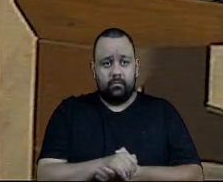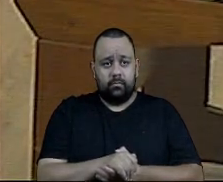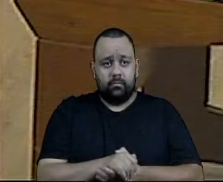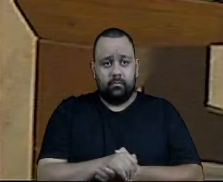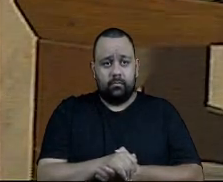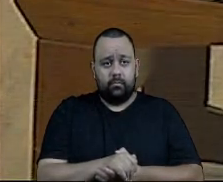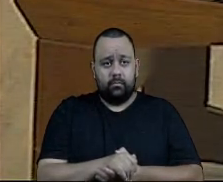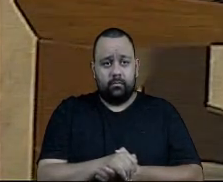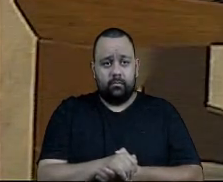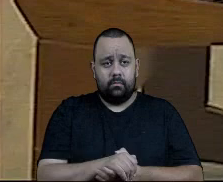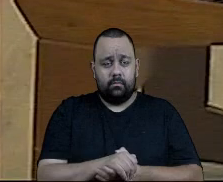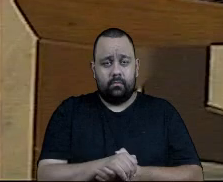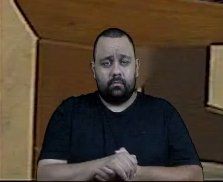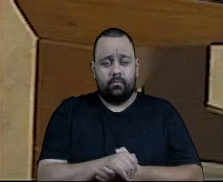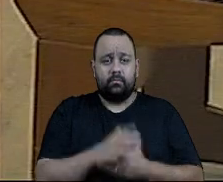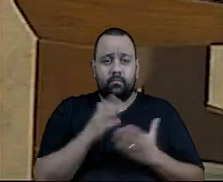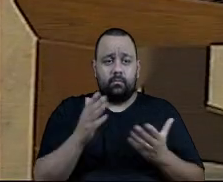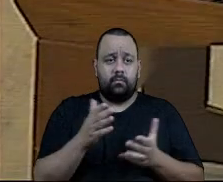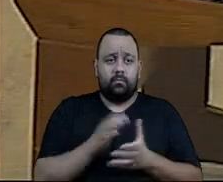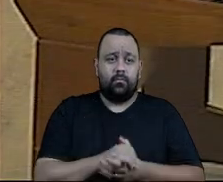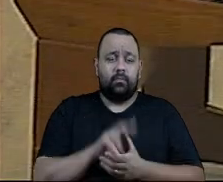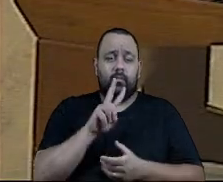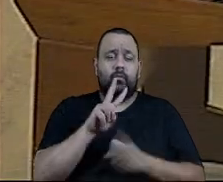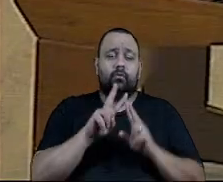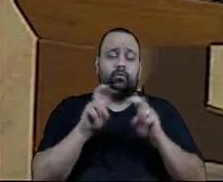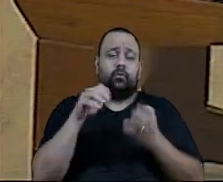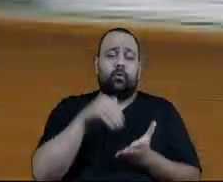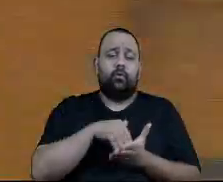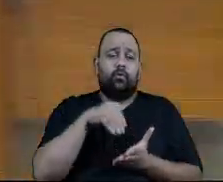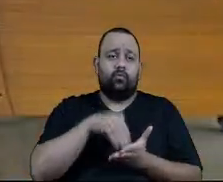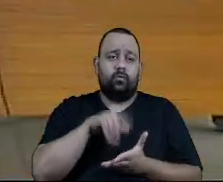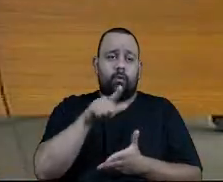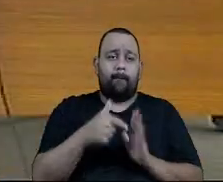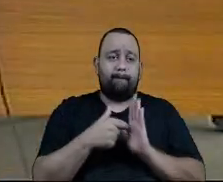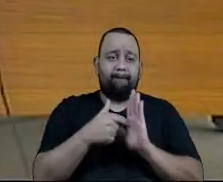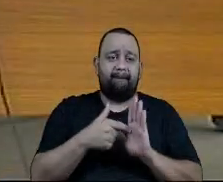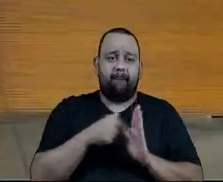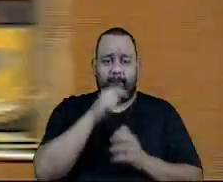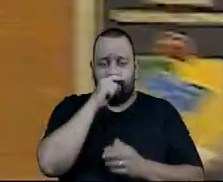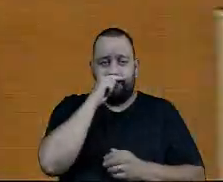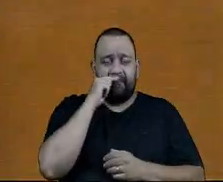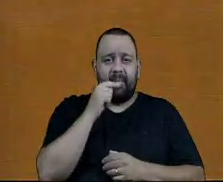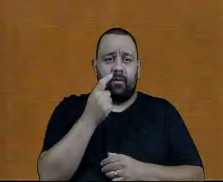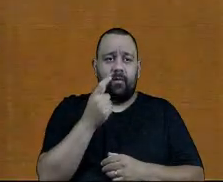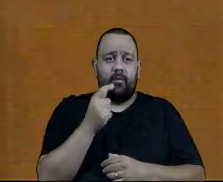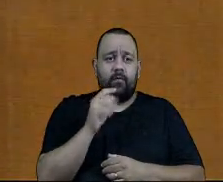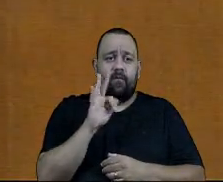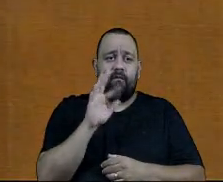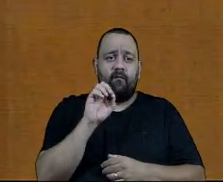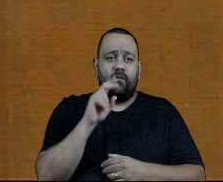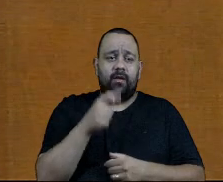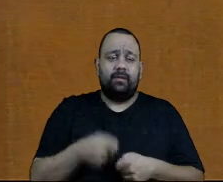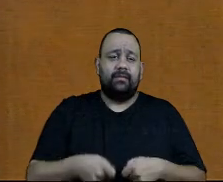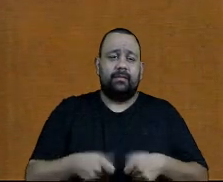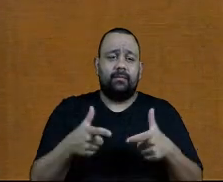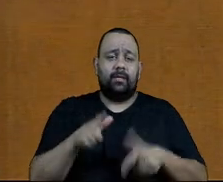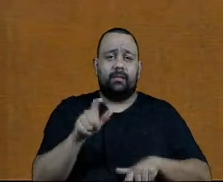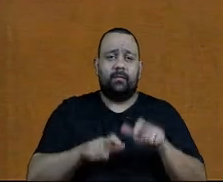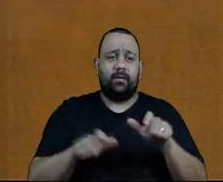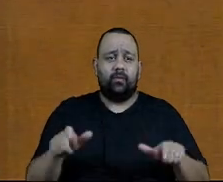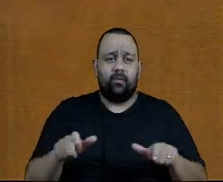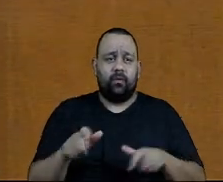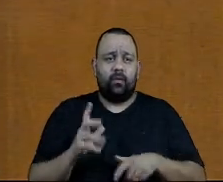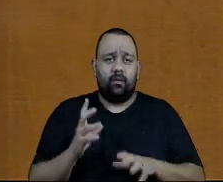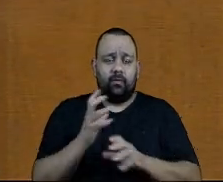foi bem. Diane, só uma questão. Né, no último slide você apresentou que a folha de pagamento, né,